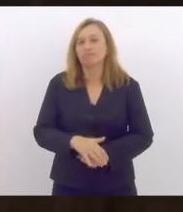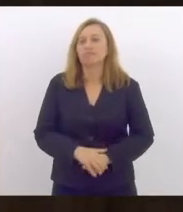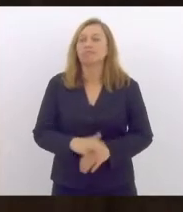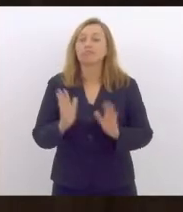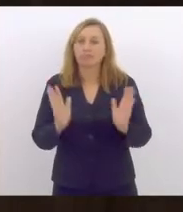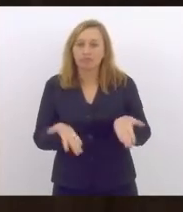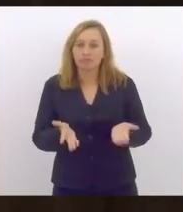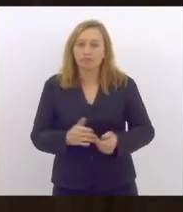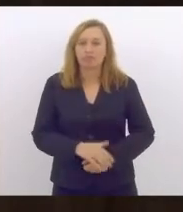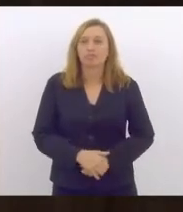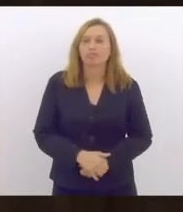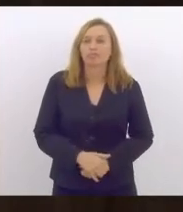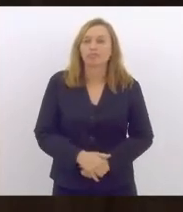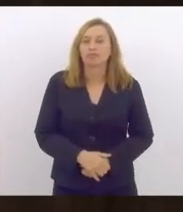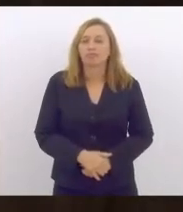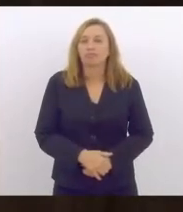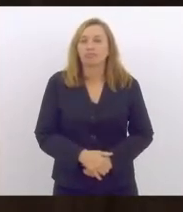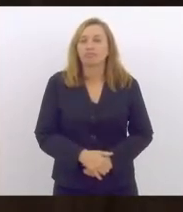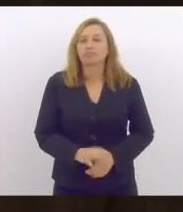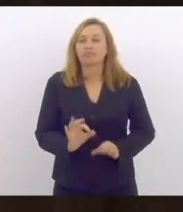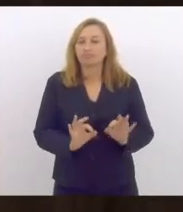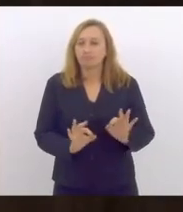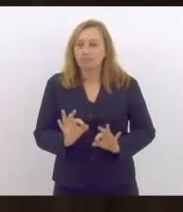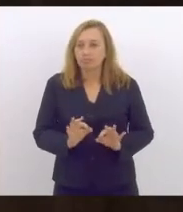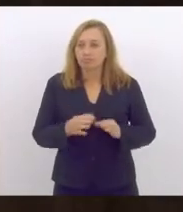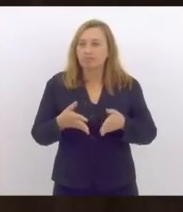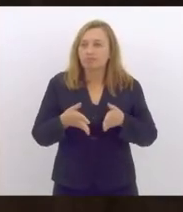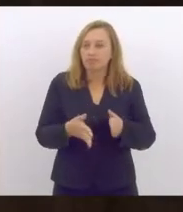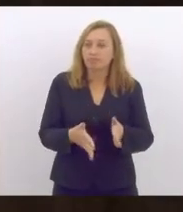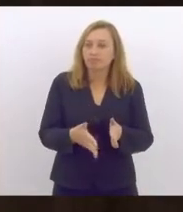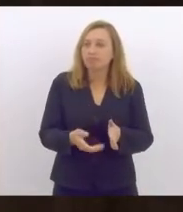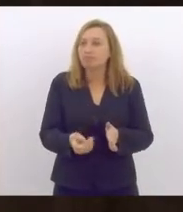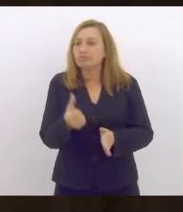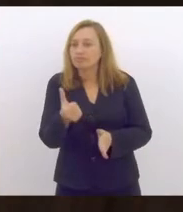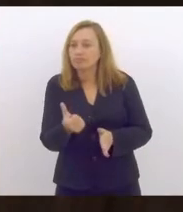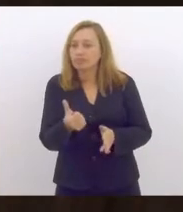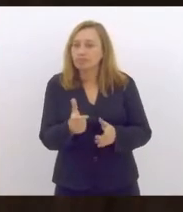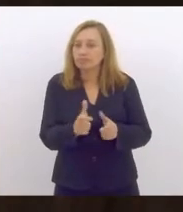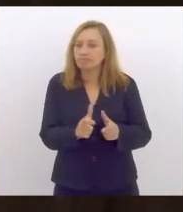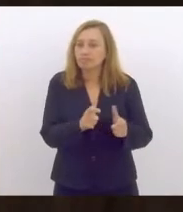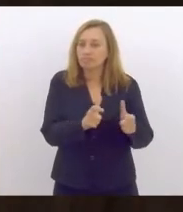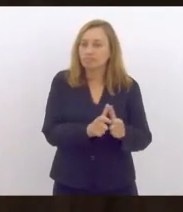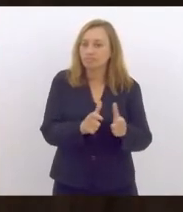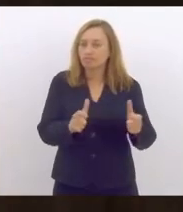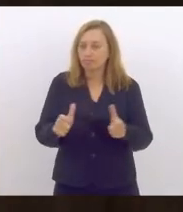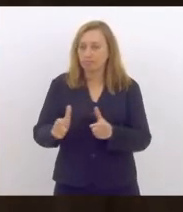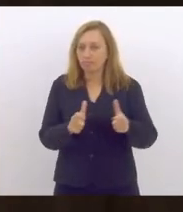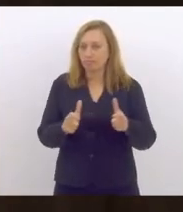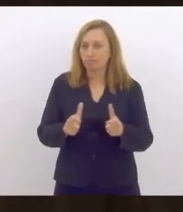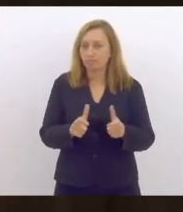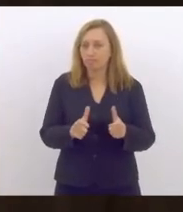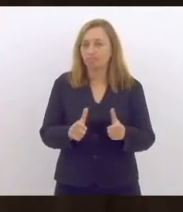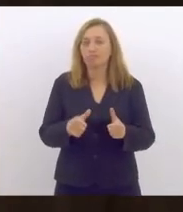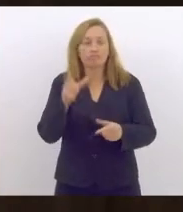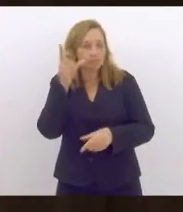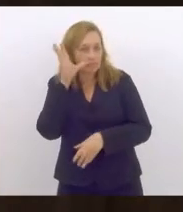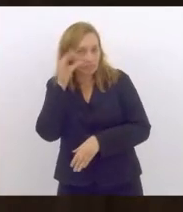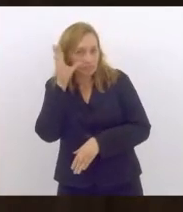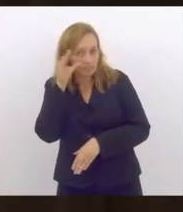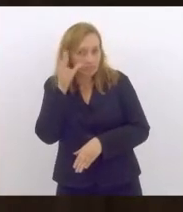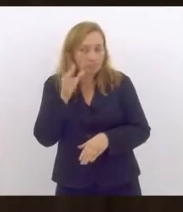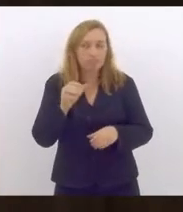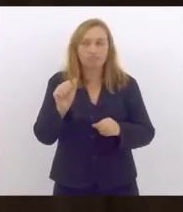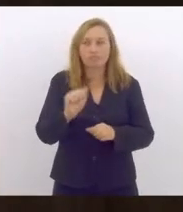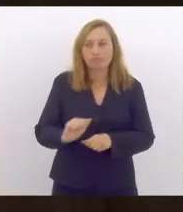Hoje, o programa ainda se concentra em poucas e grandes patrocinadores que se interessam em